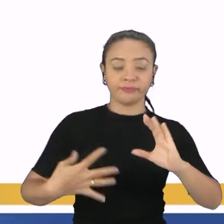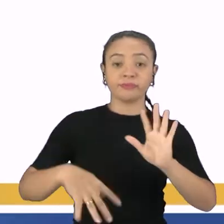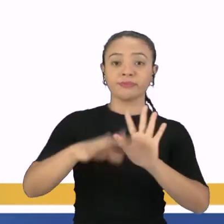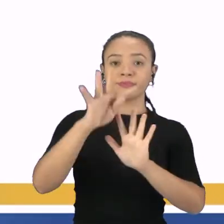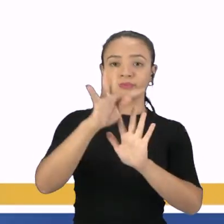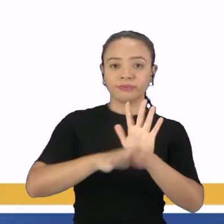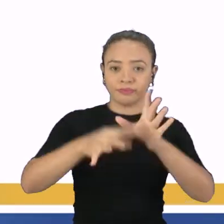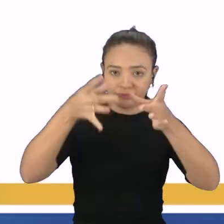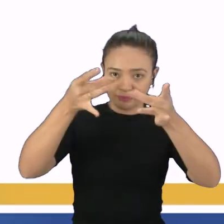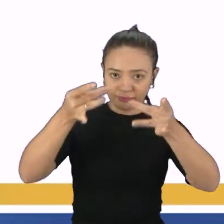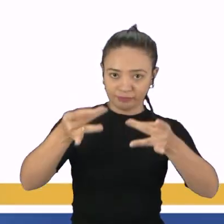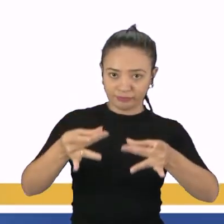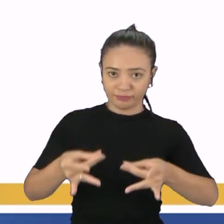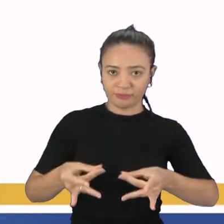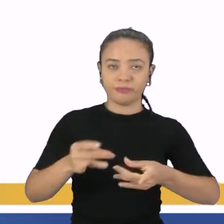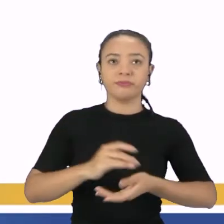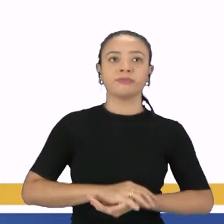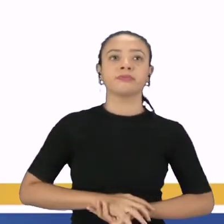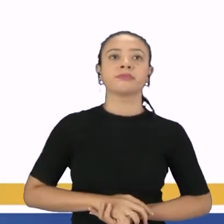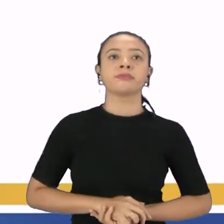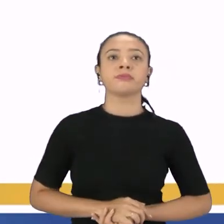Característica dos textos descritivos.